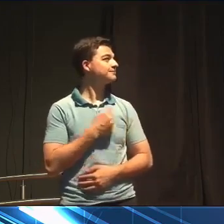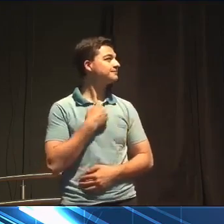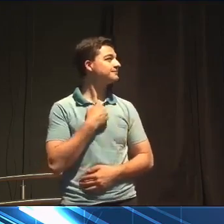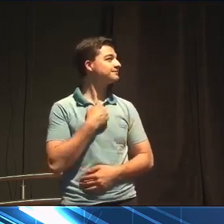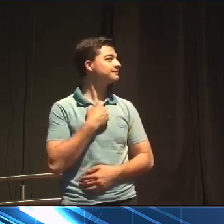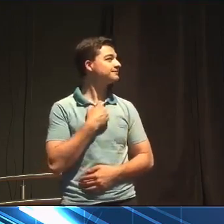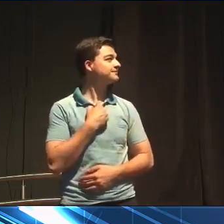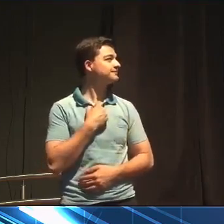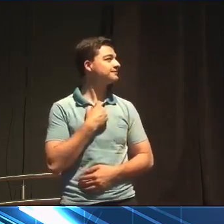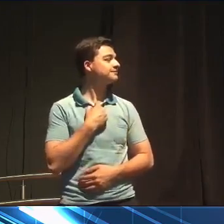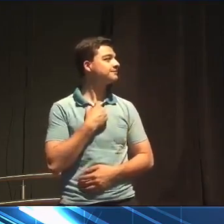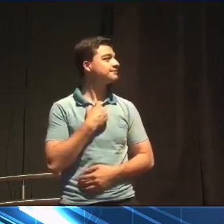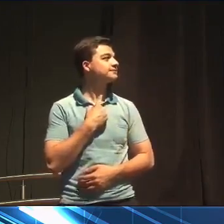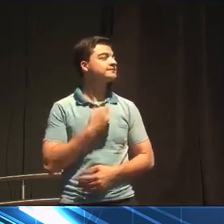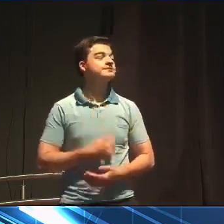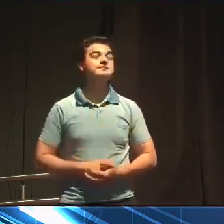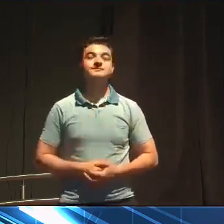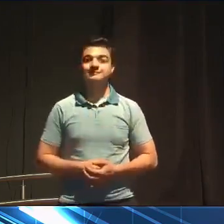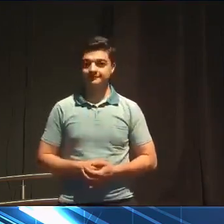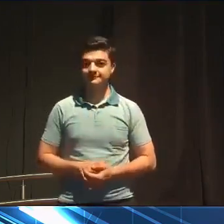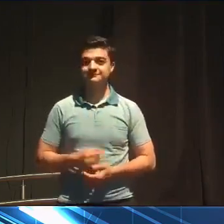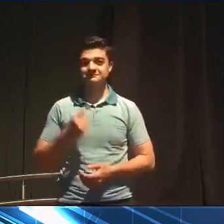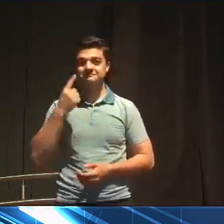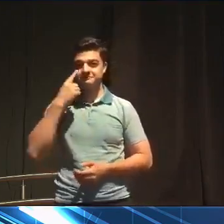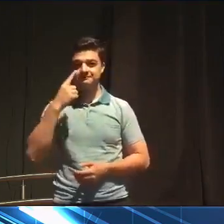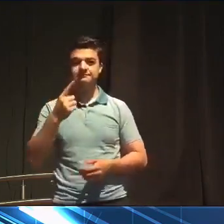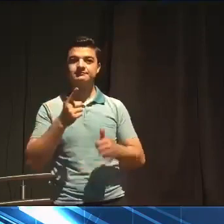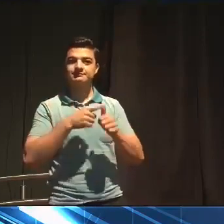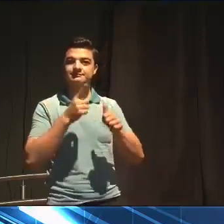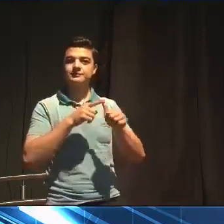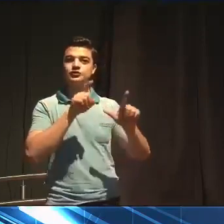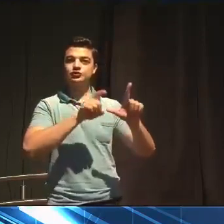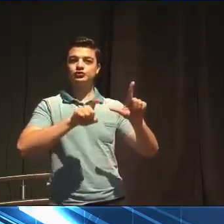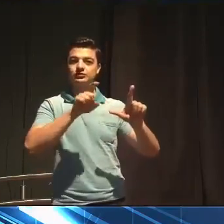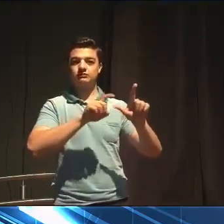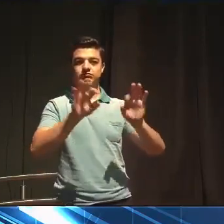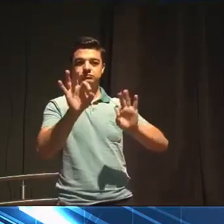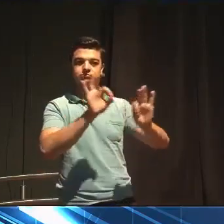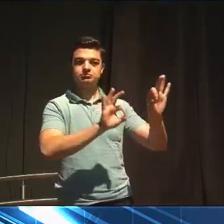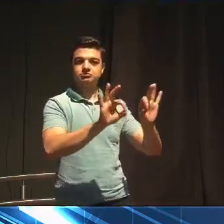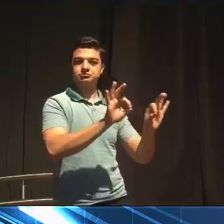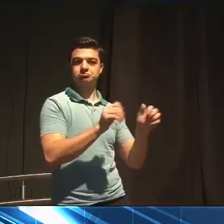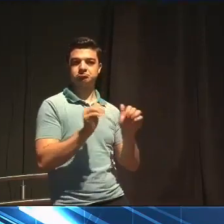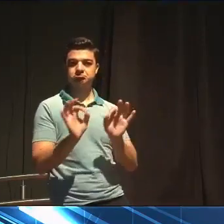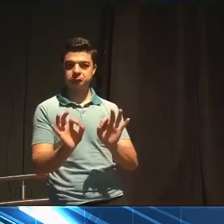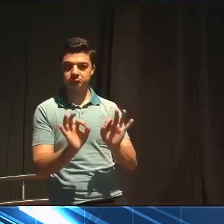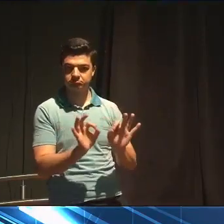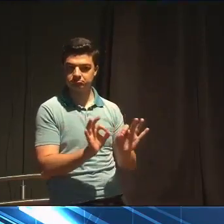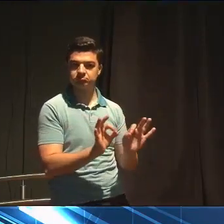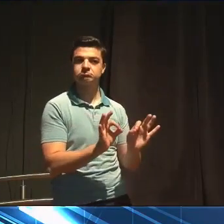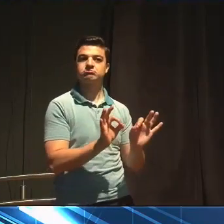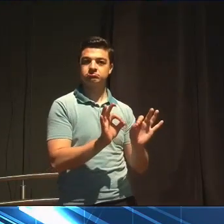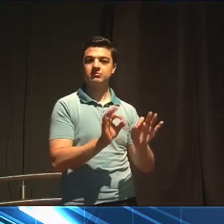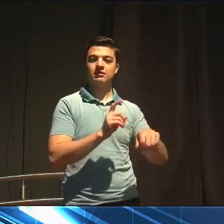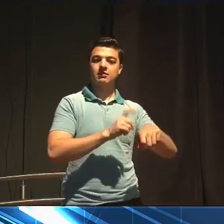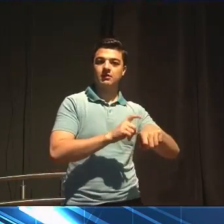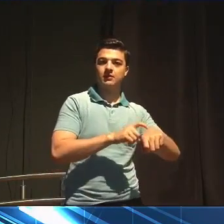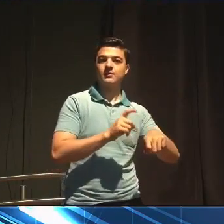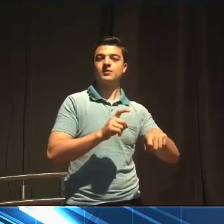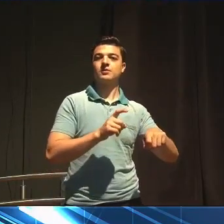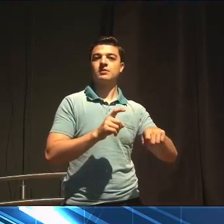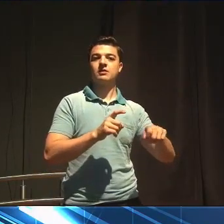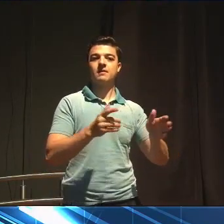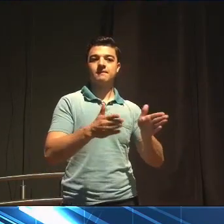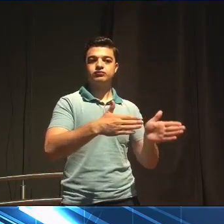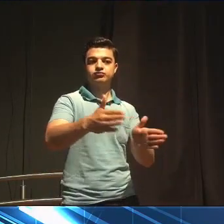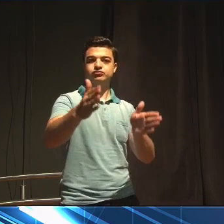ajudá-los a ajustar e otimizar toda a logística para ter certeza de que tudo vai chegar onde é necessário no tempo necessário.